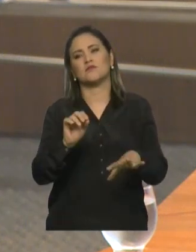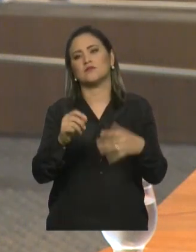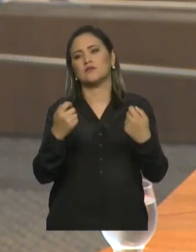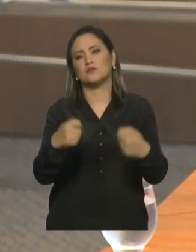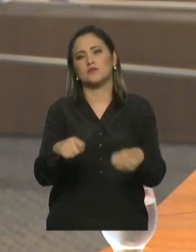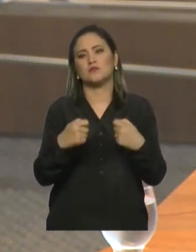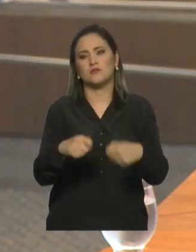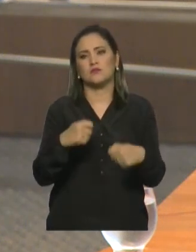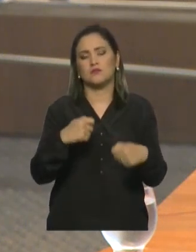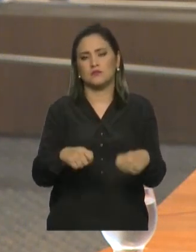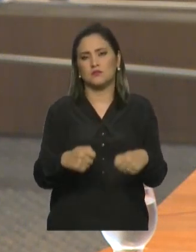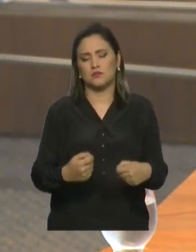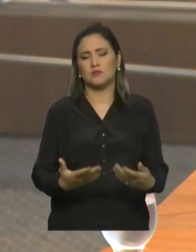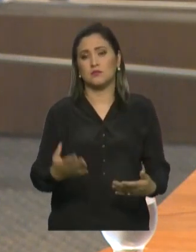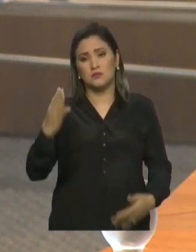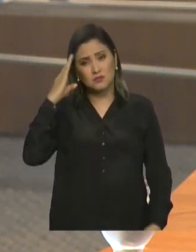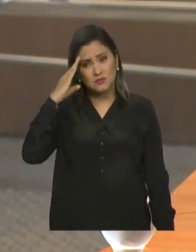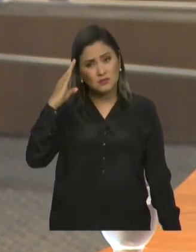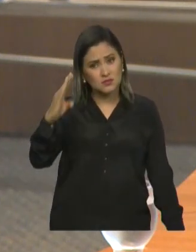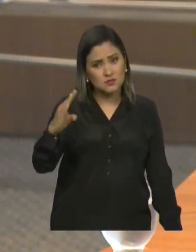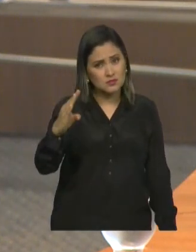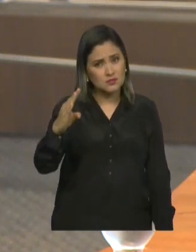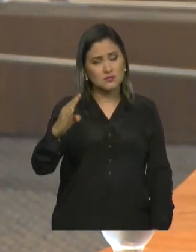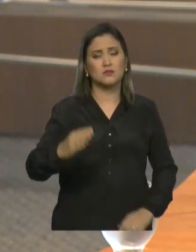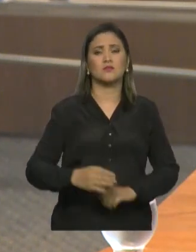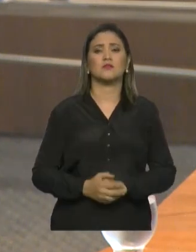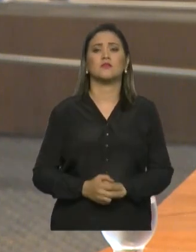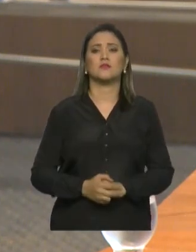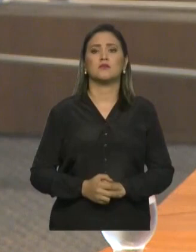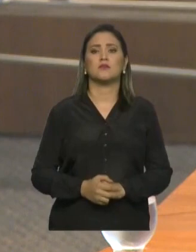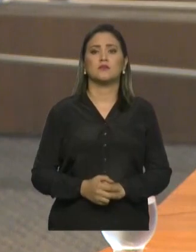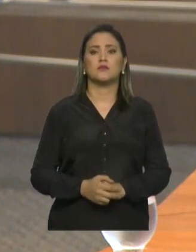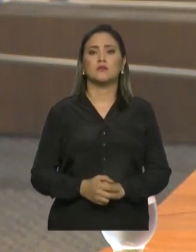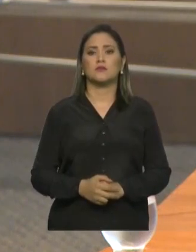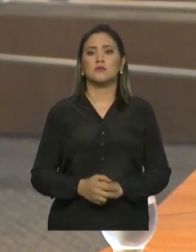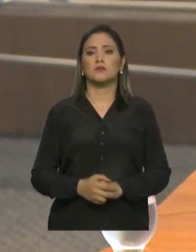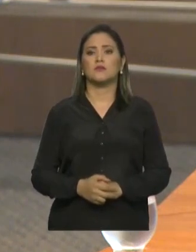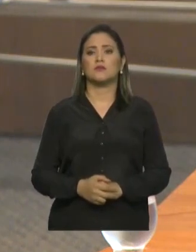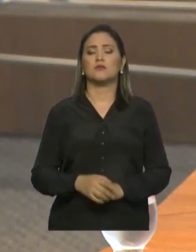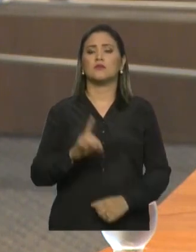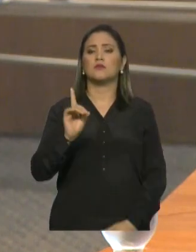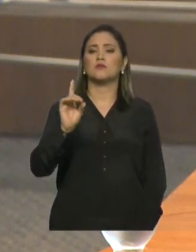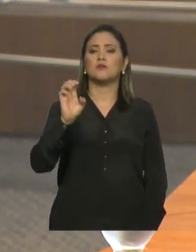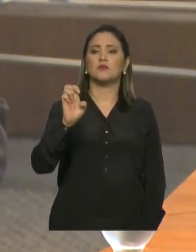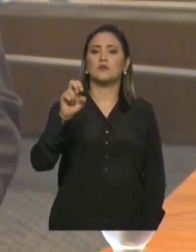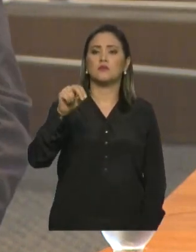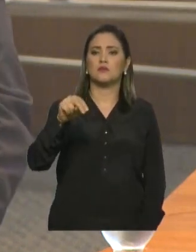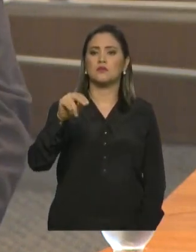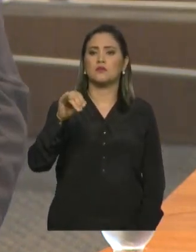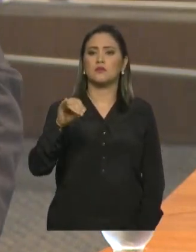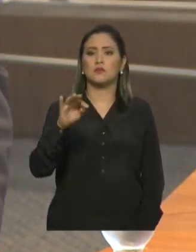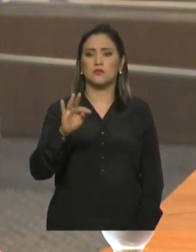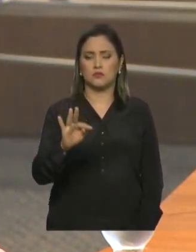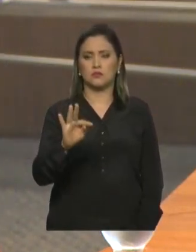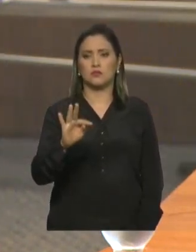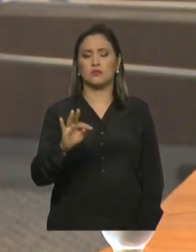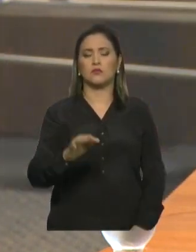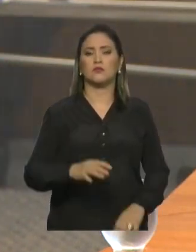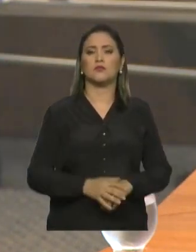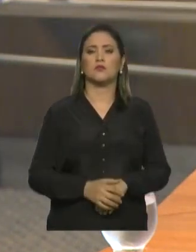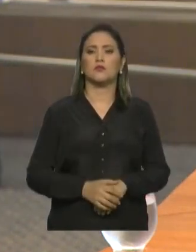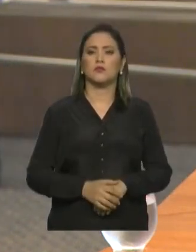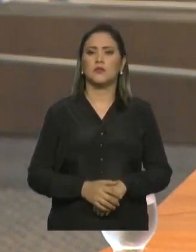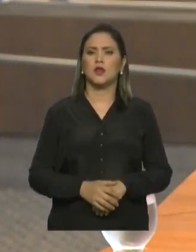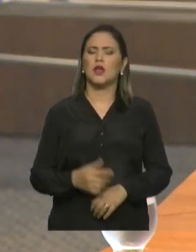governo federal e principalmente, deputado Arnaldo Melo, pelo órgão DENIT. Quantas e quantas vezes eu subi a